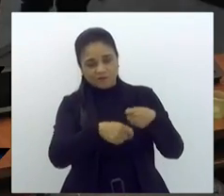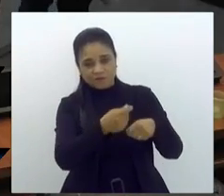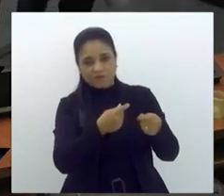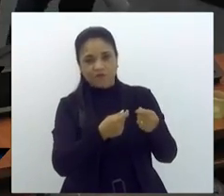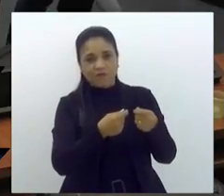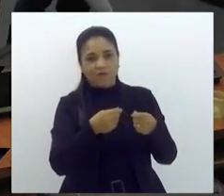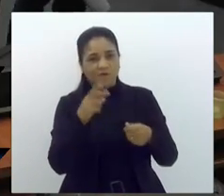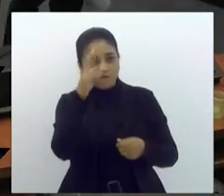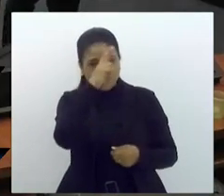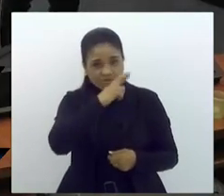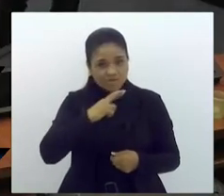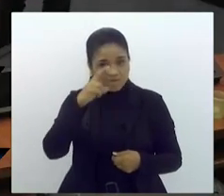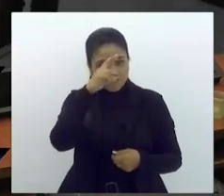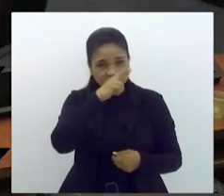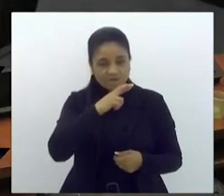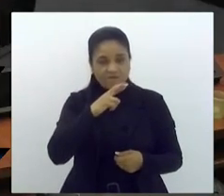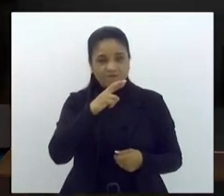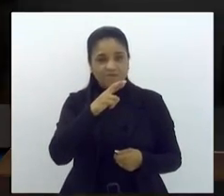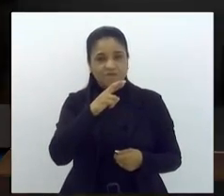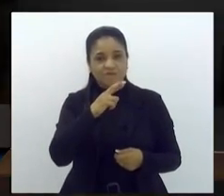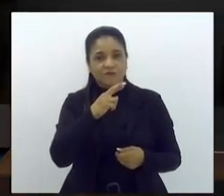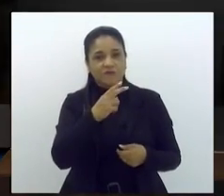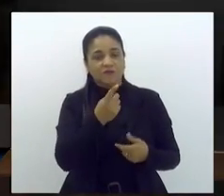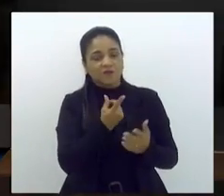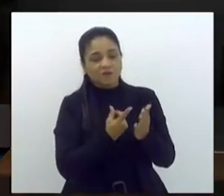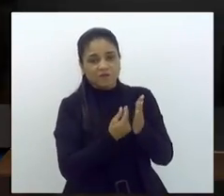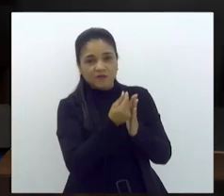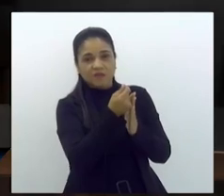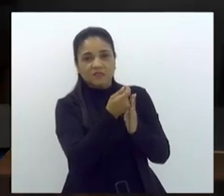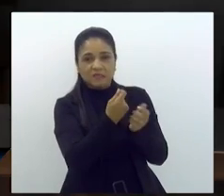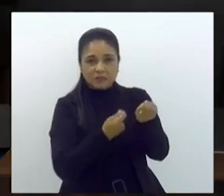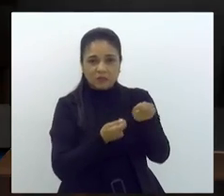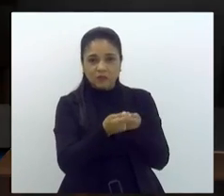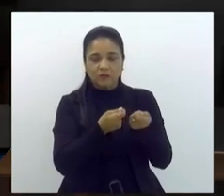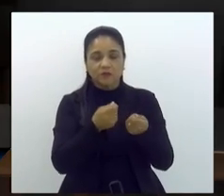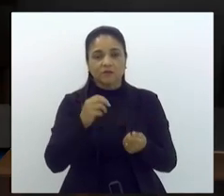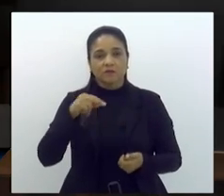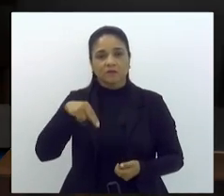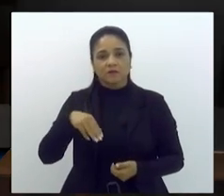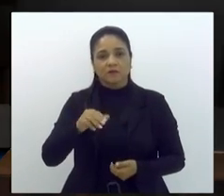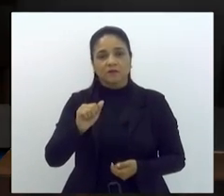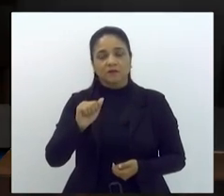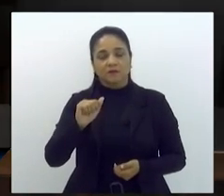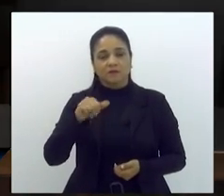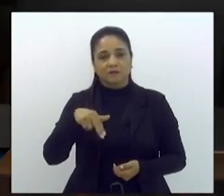fiscalização financeira e controle André Correia